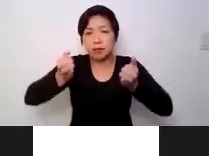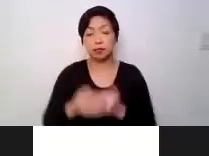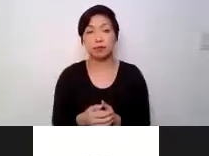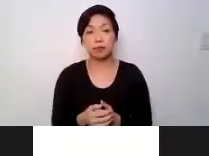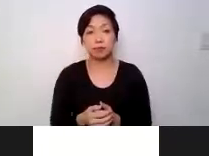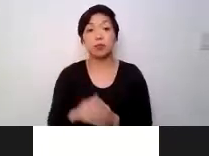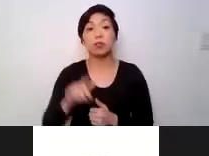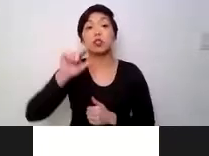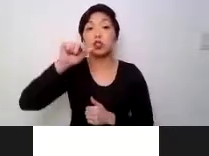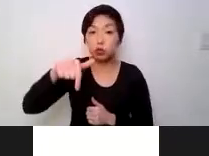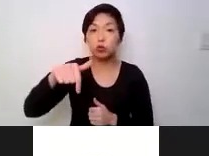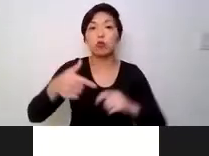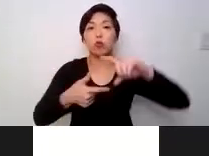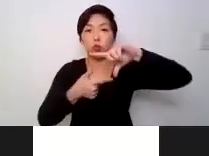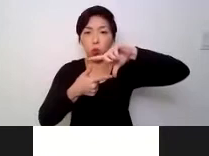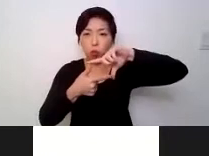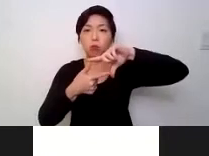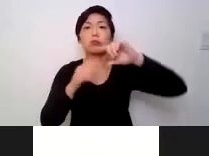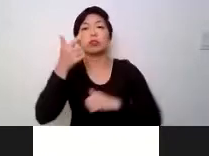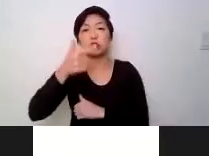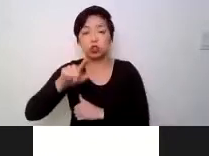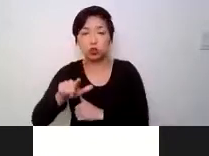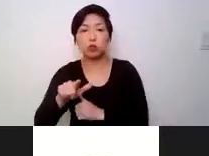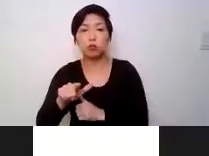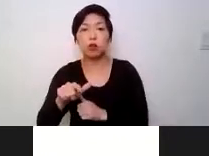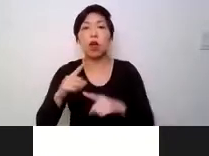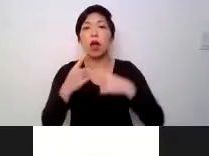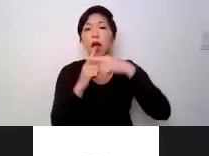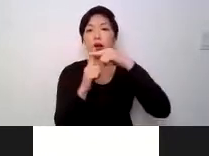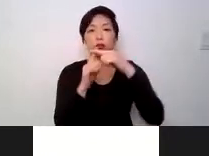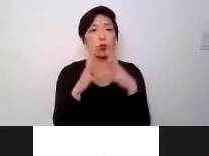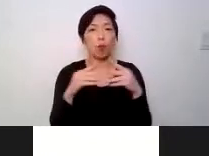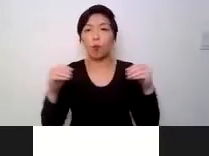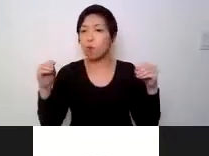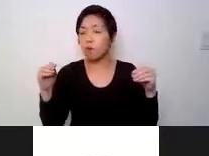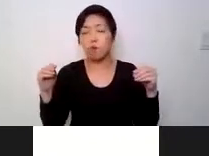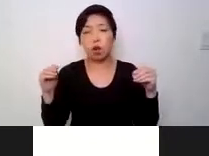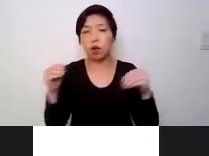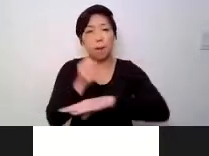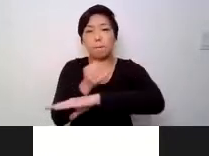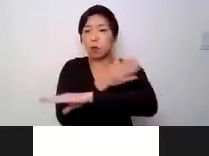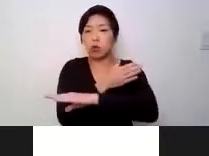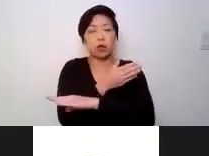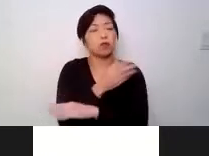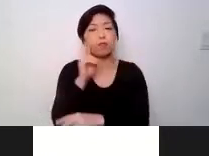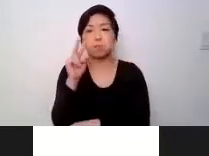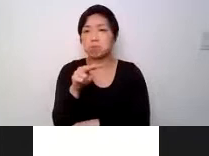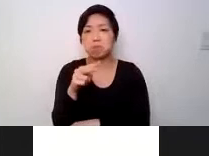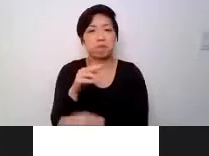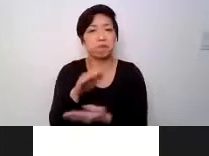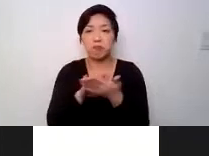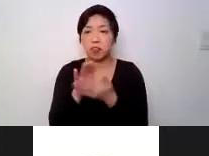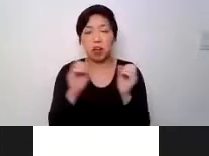aparecer em perspectiva a cruz desaparece como em muitos túmulos modernos a gente quase não vê mais a cruz